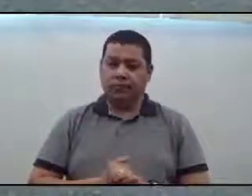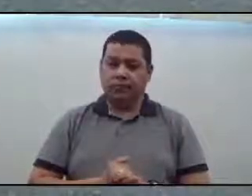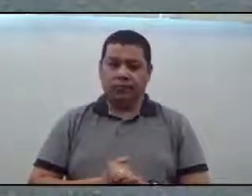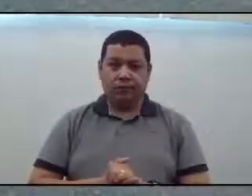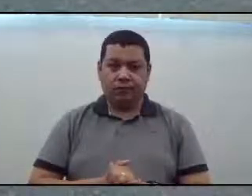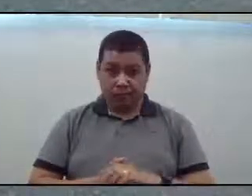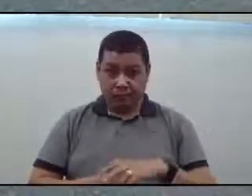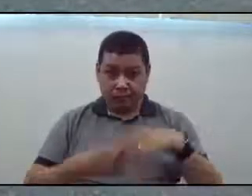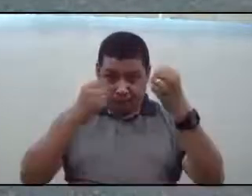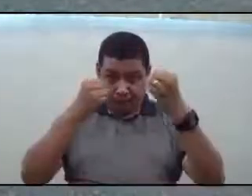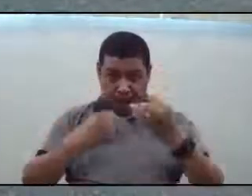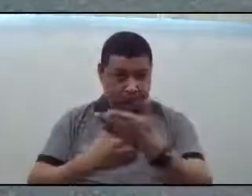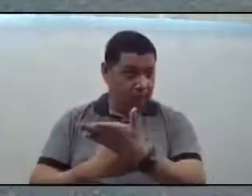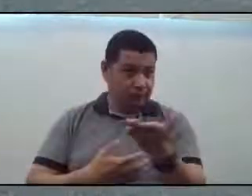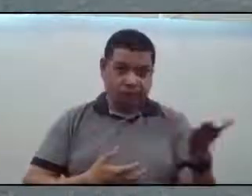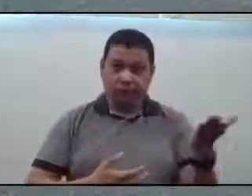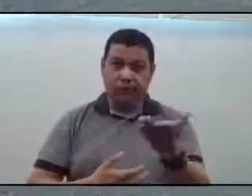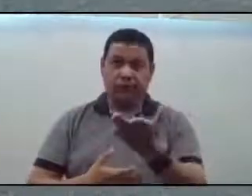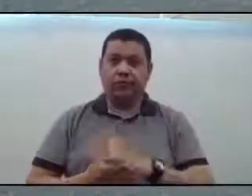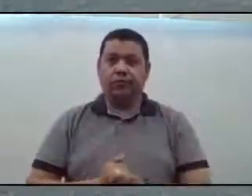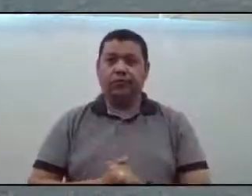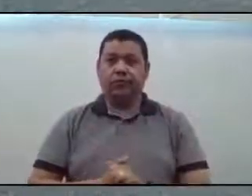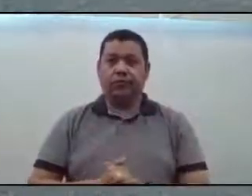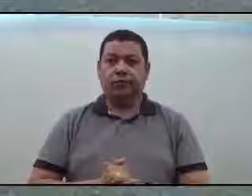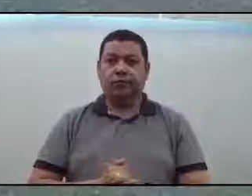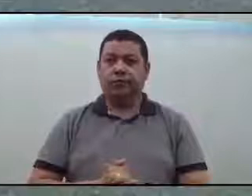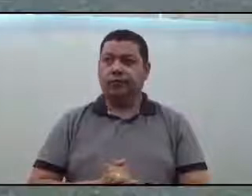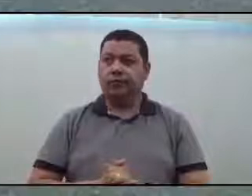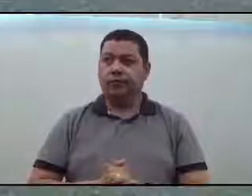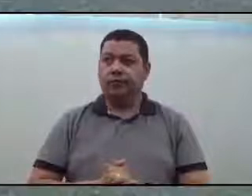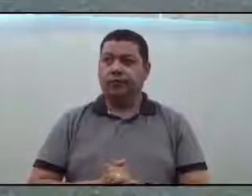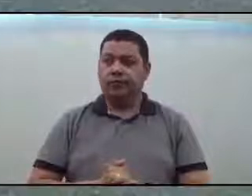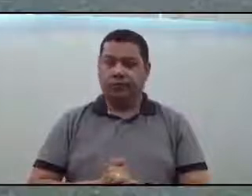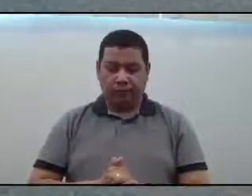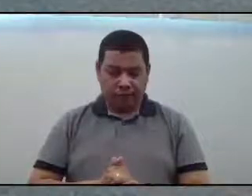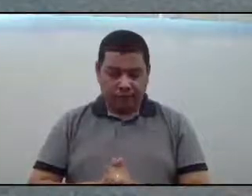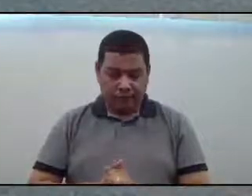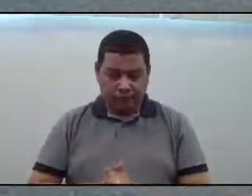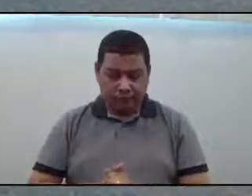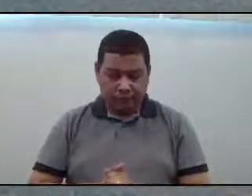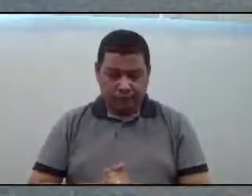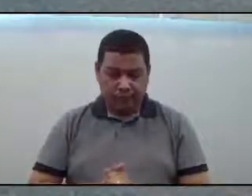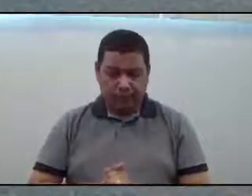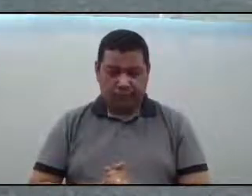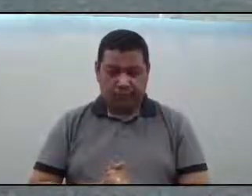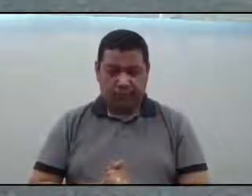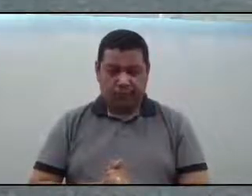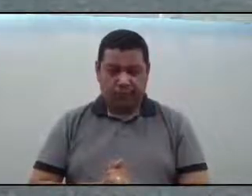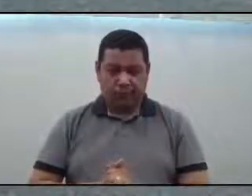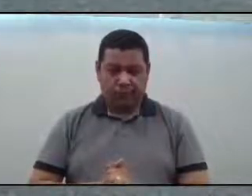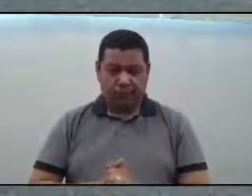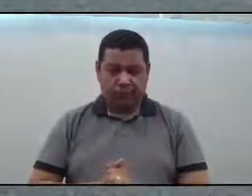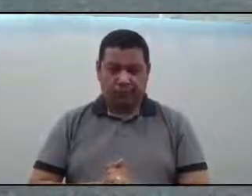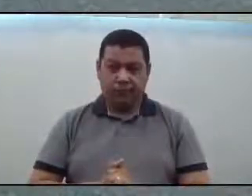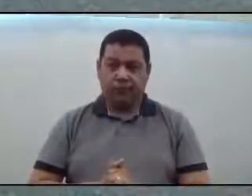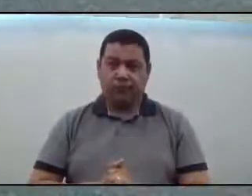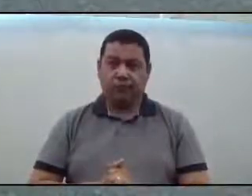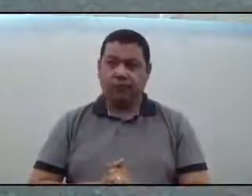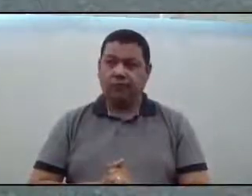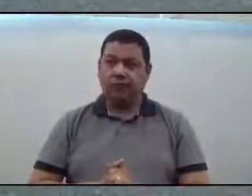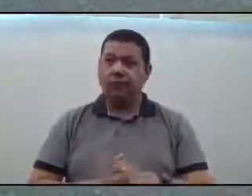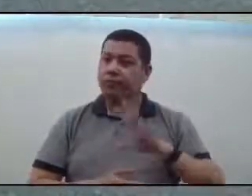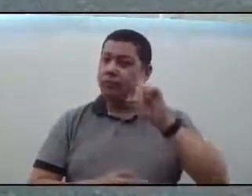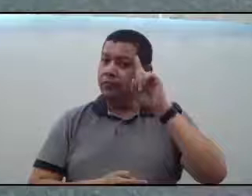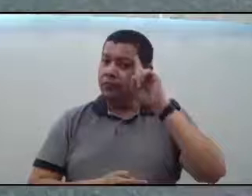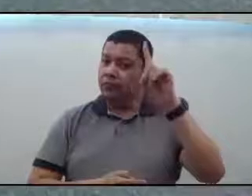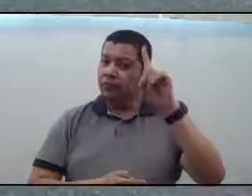falar para os senhores da serenidade do processo tramitando, no dia